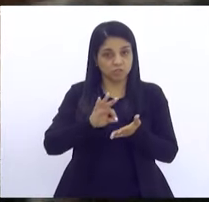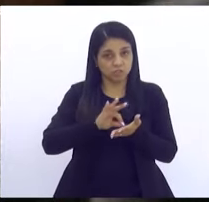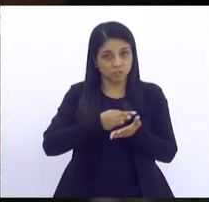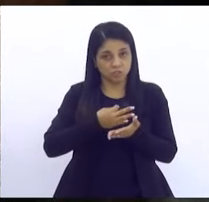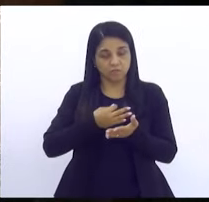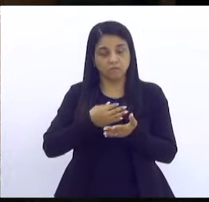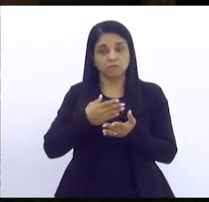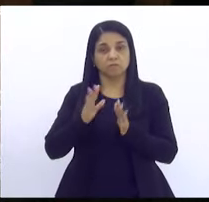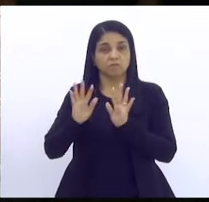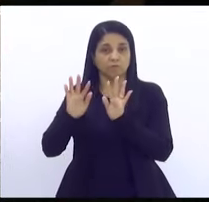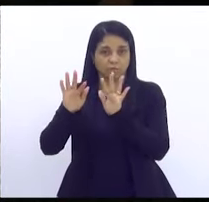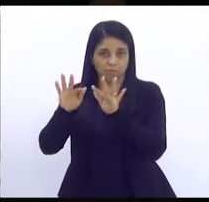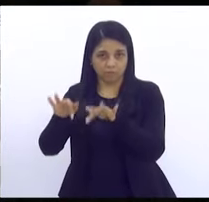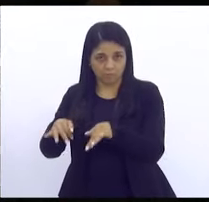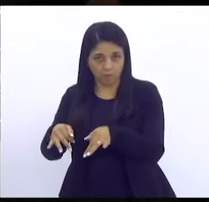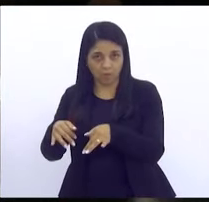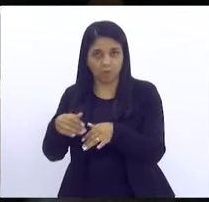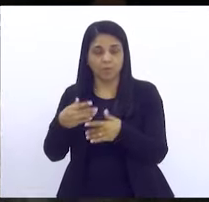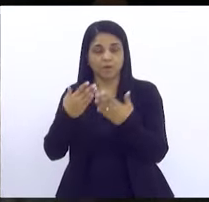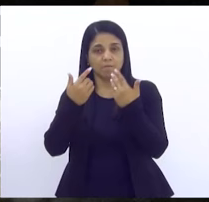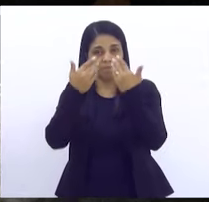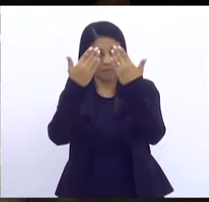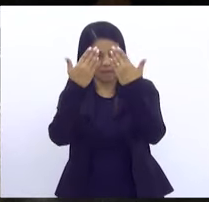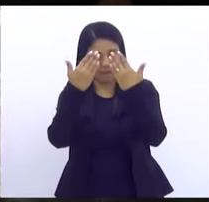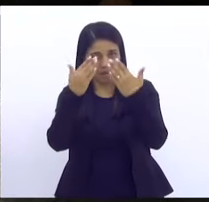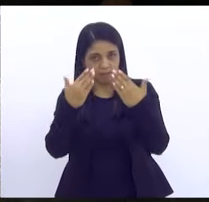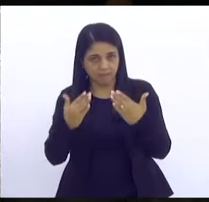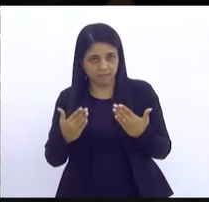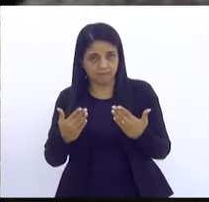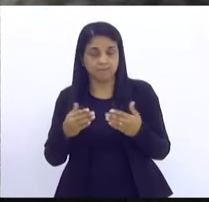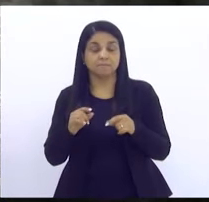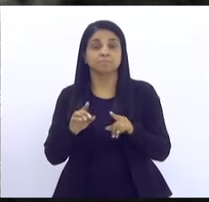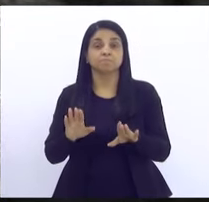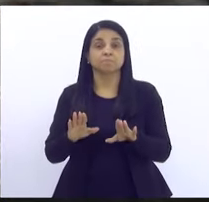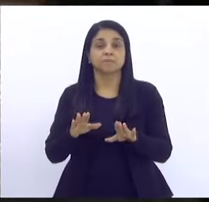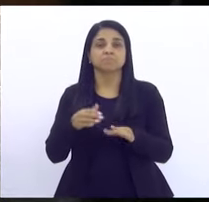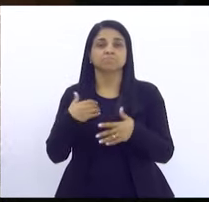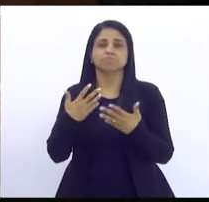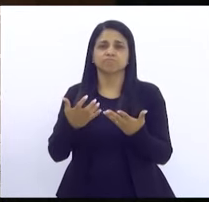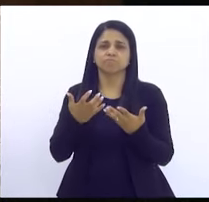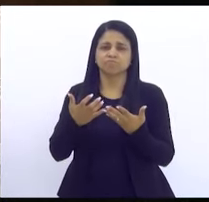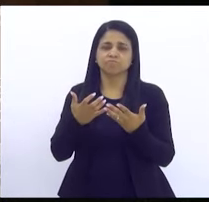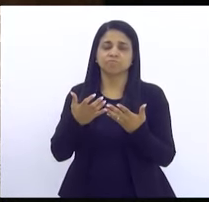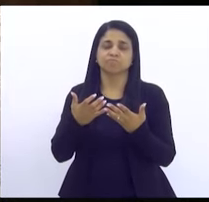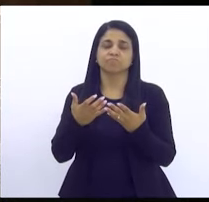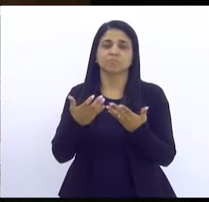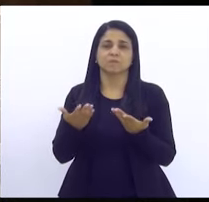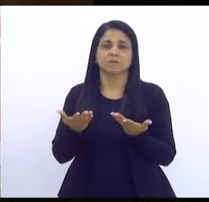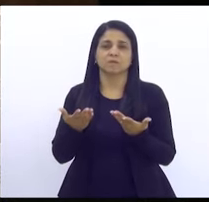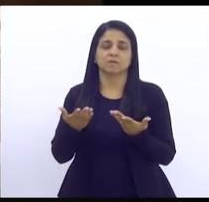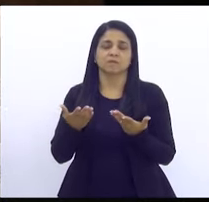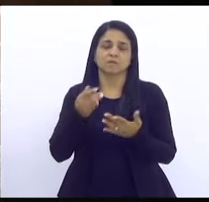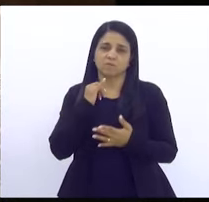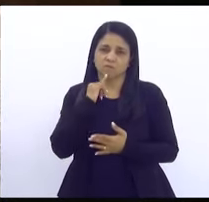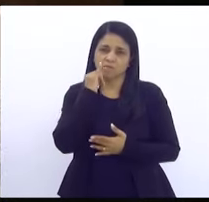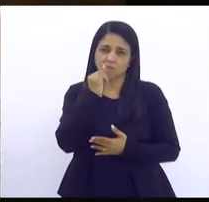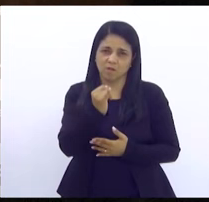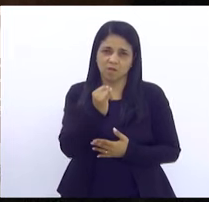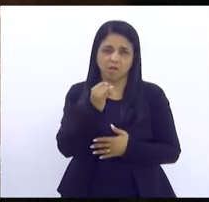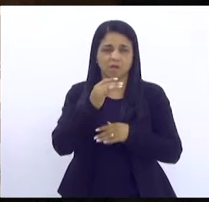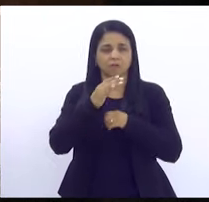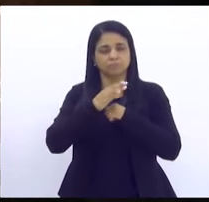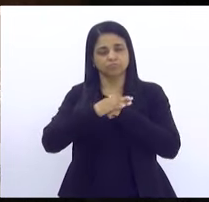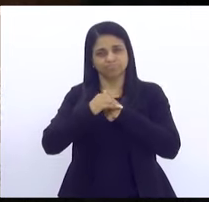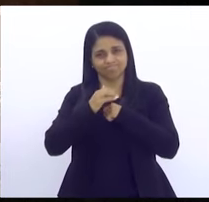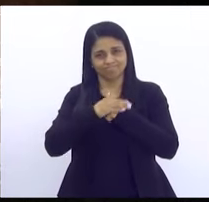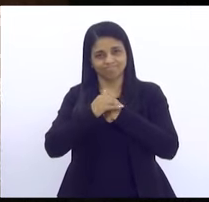expediente final para fazer essa análise. Mas eu quero aqui, de um modo muito fraterno, dizer à deputada Dani